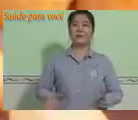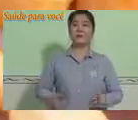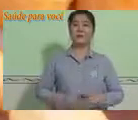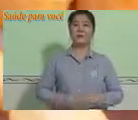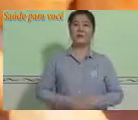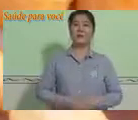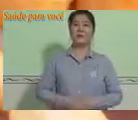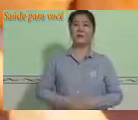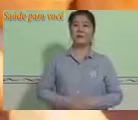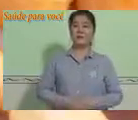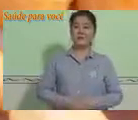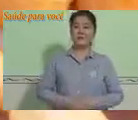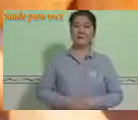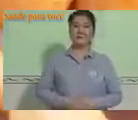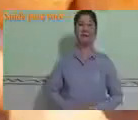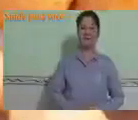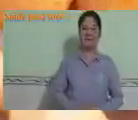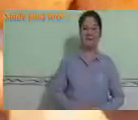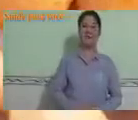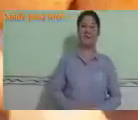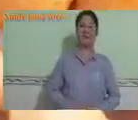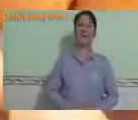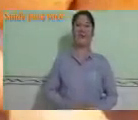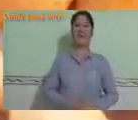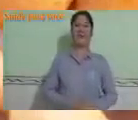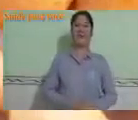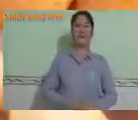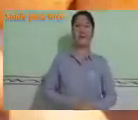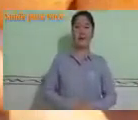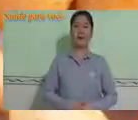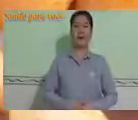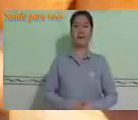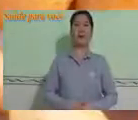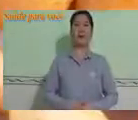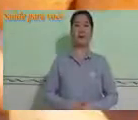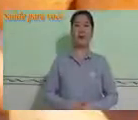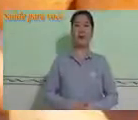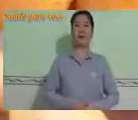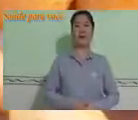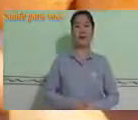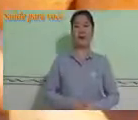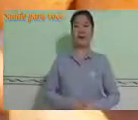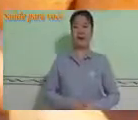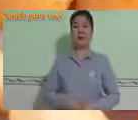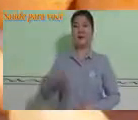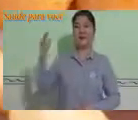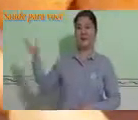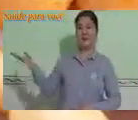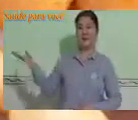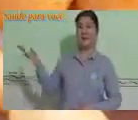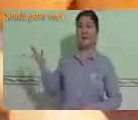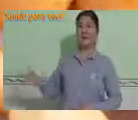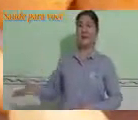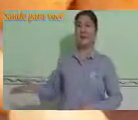Há alguns alimentos que previnem a diabetes, são 2 pontos aveia, 2 pontos a quantidade de fibras presente nesse alimento ajuda